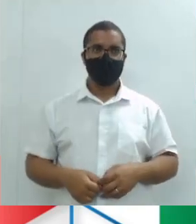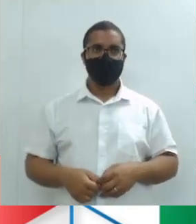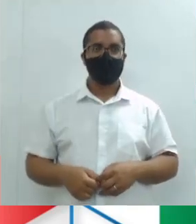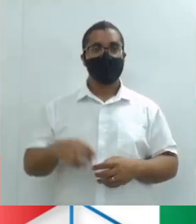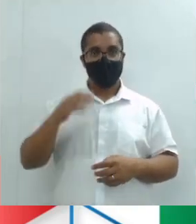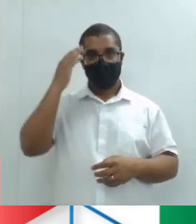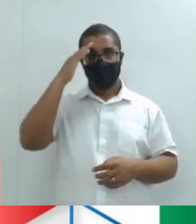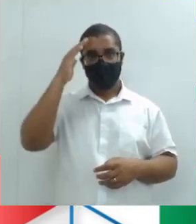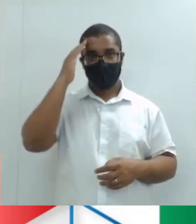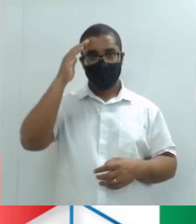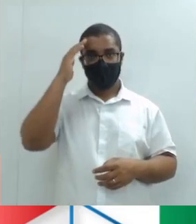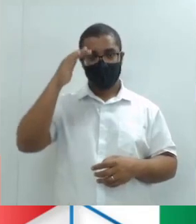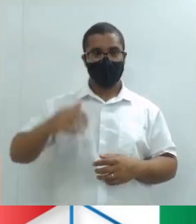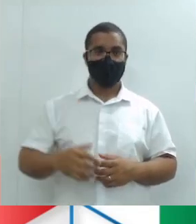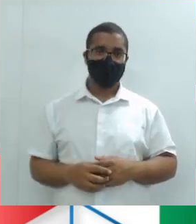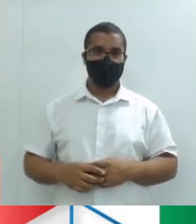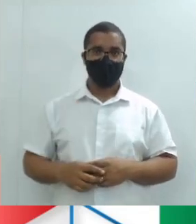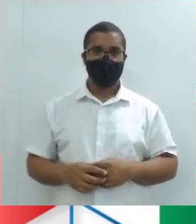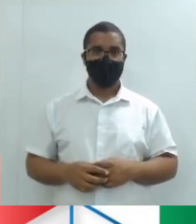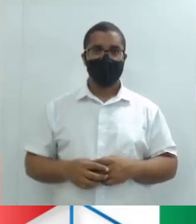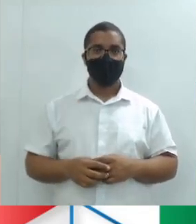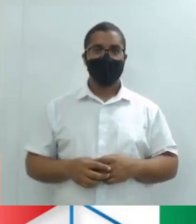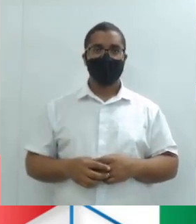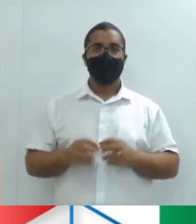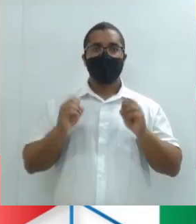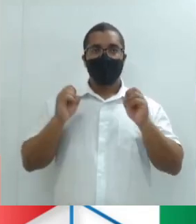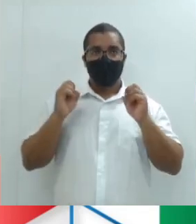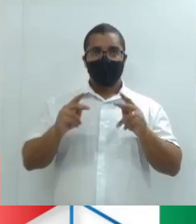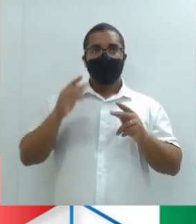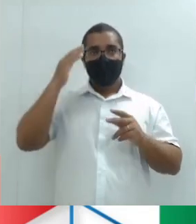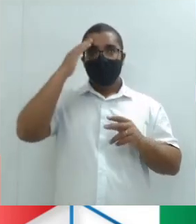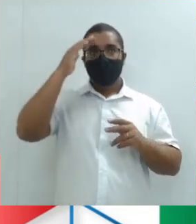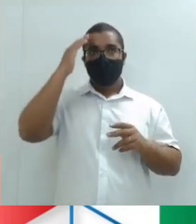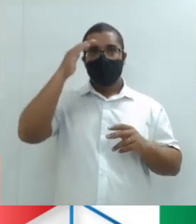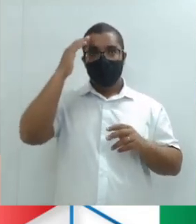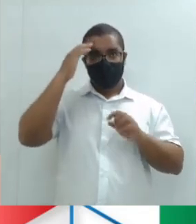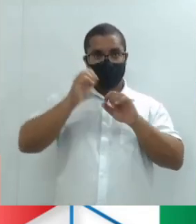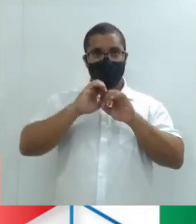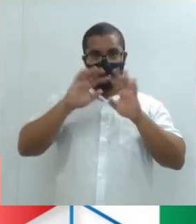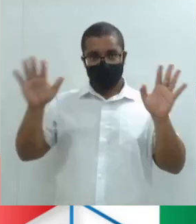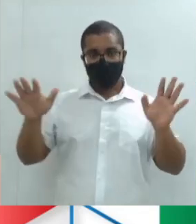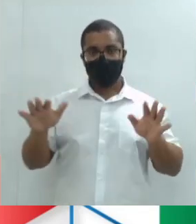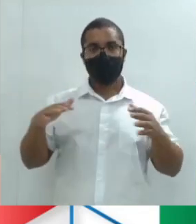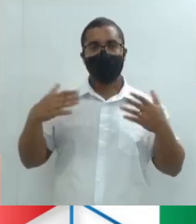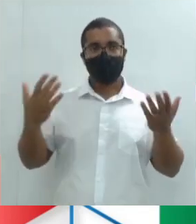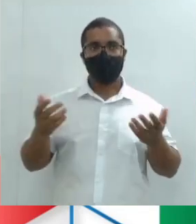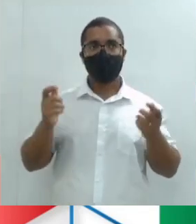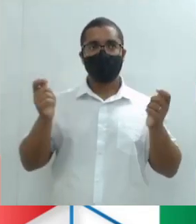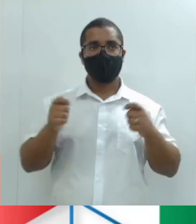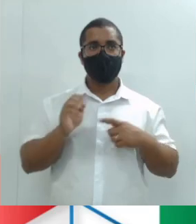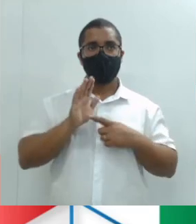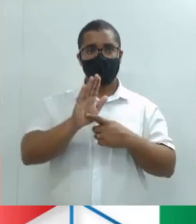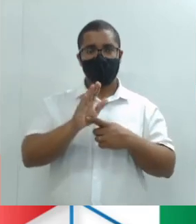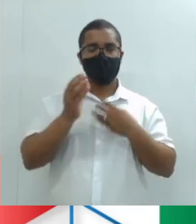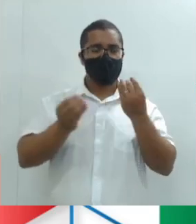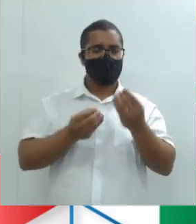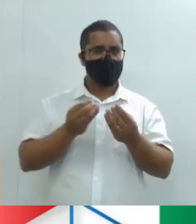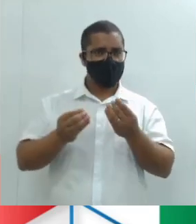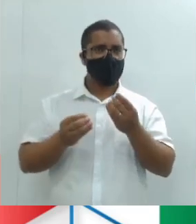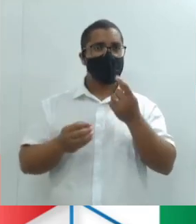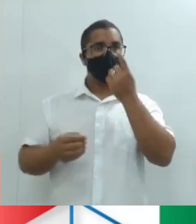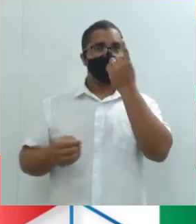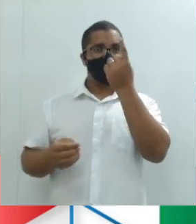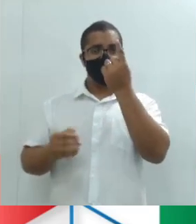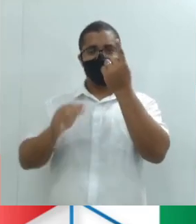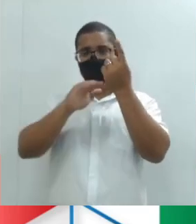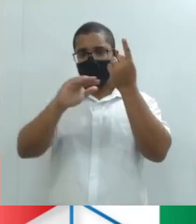eu vou continuar devendo 3. Por isso a resposta é 3 elevado a menos 3. Poderia ser exposta de outra forma? Sim. Olha